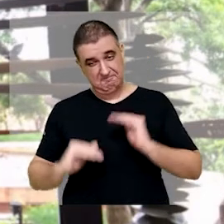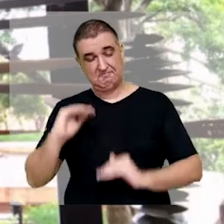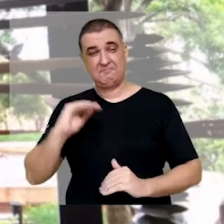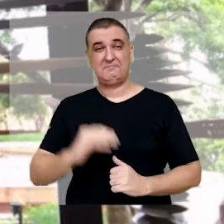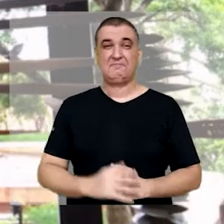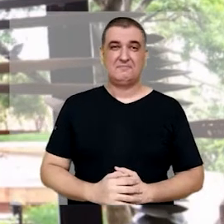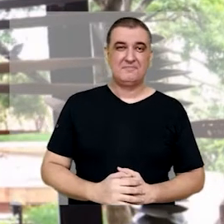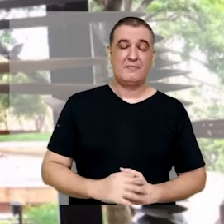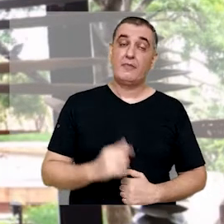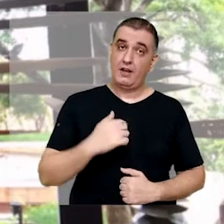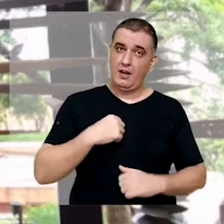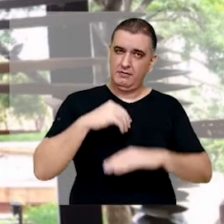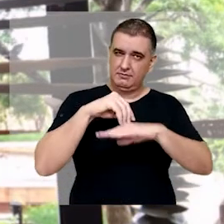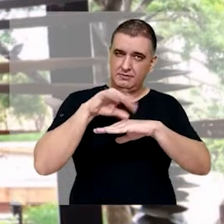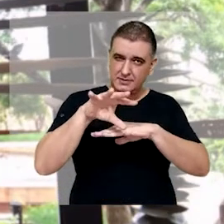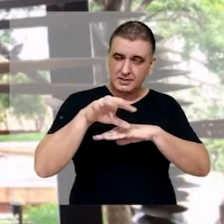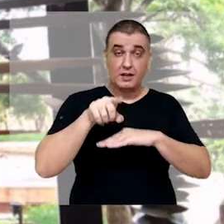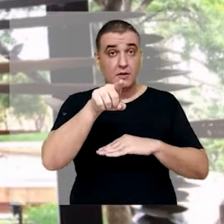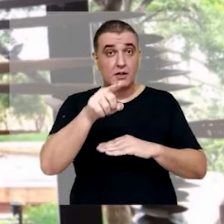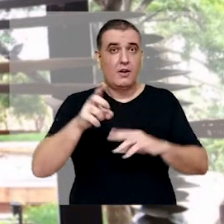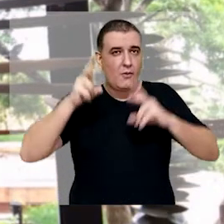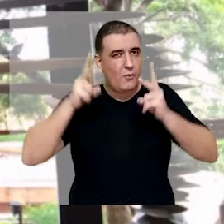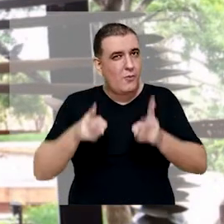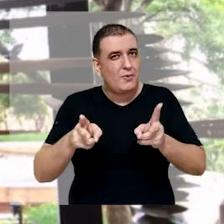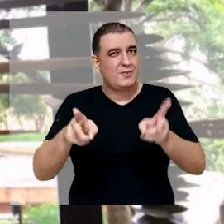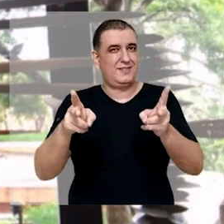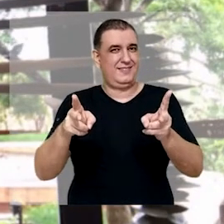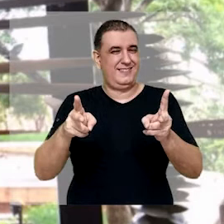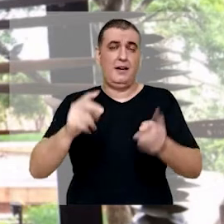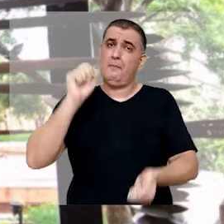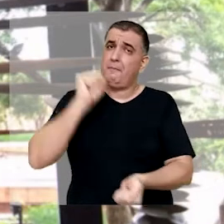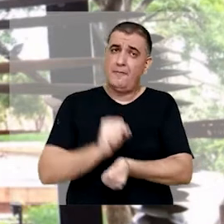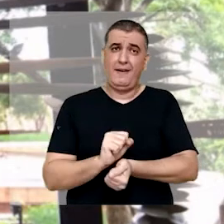digo é, continue,